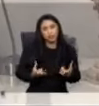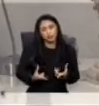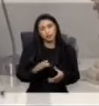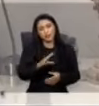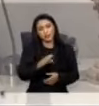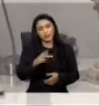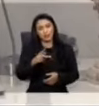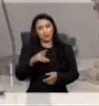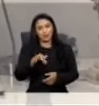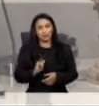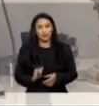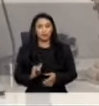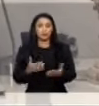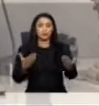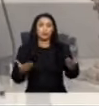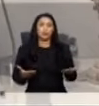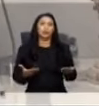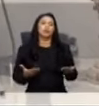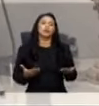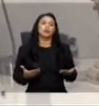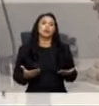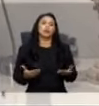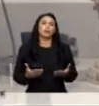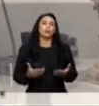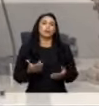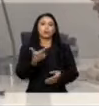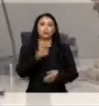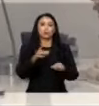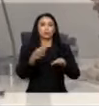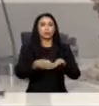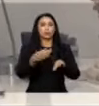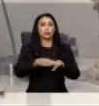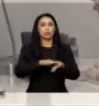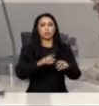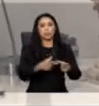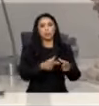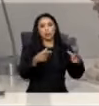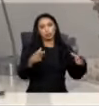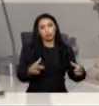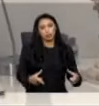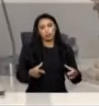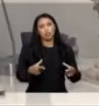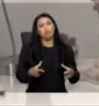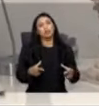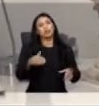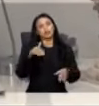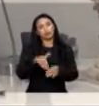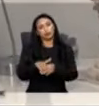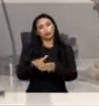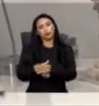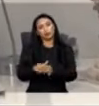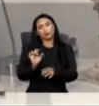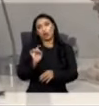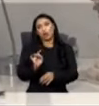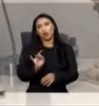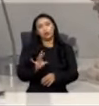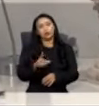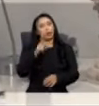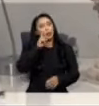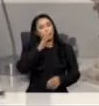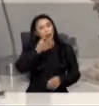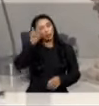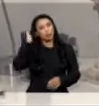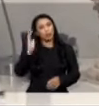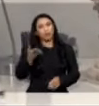CPIs. E foi acompanhado pela maioria que se formou. Apenas o ministro Marco Aurélio ficou vencido nesse resultado